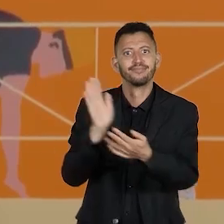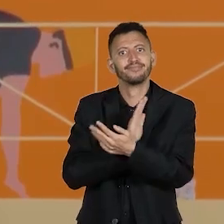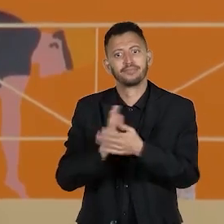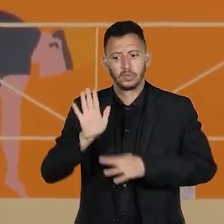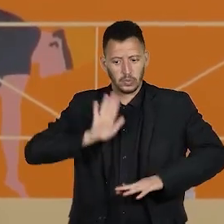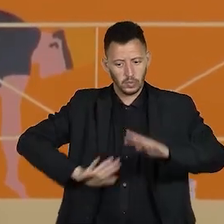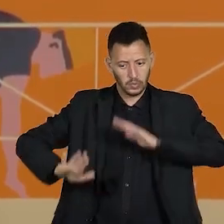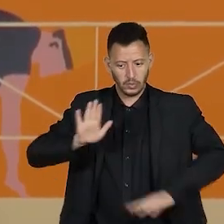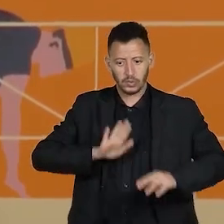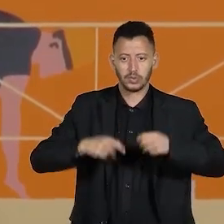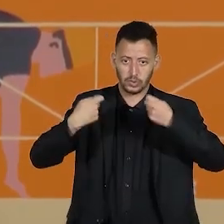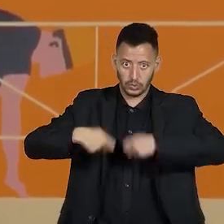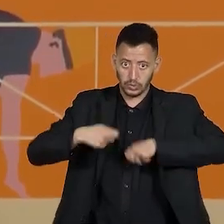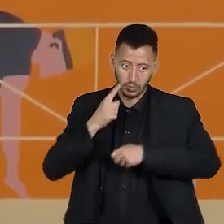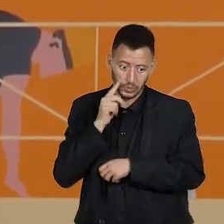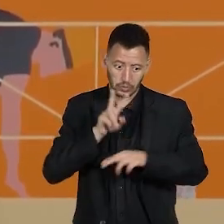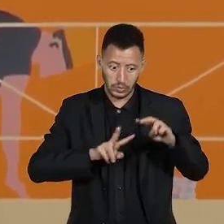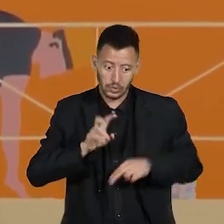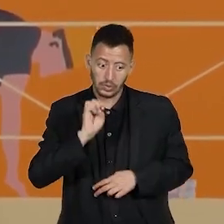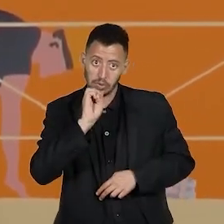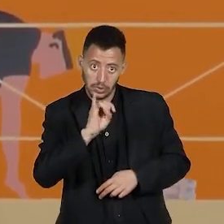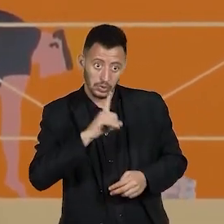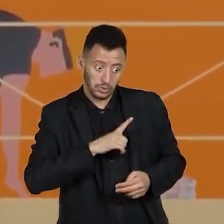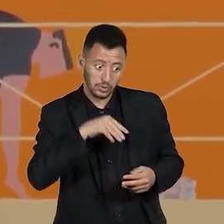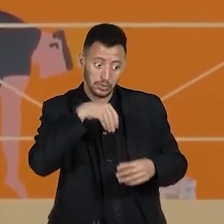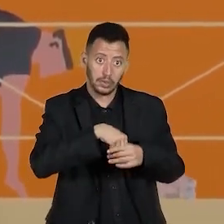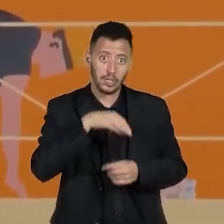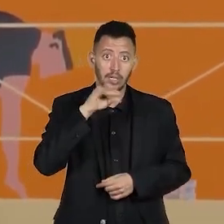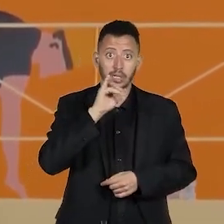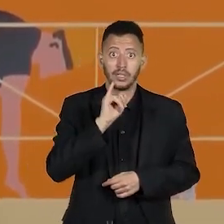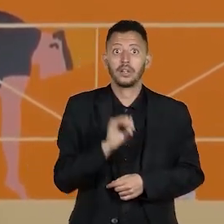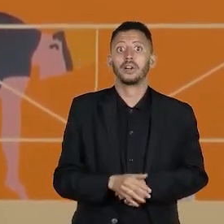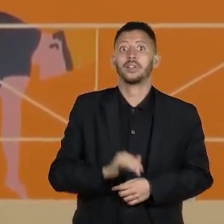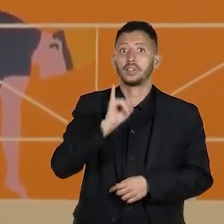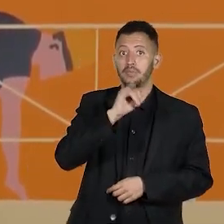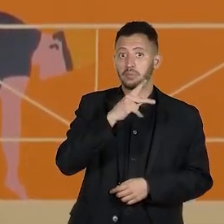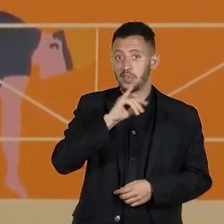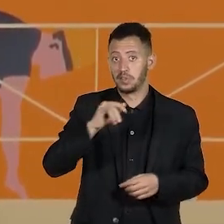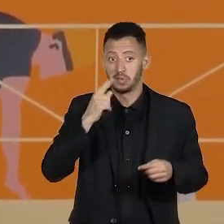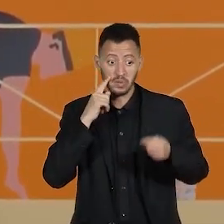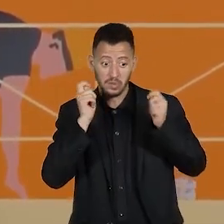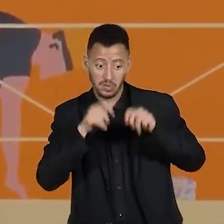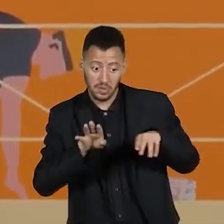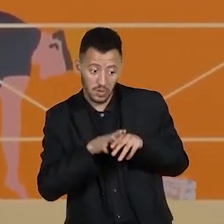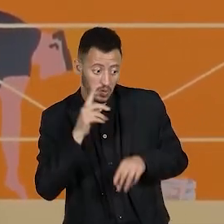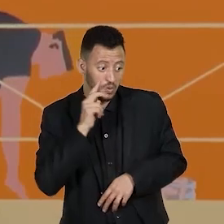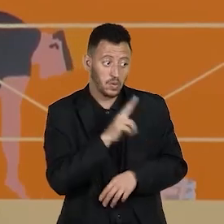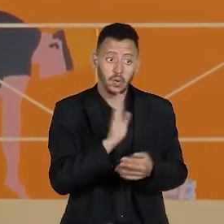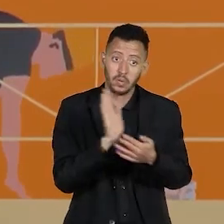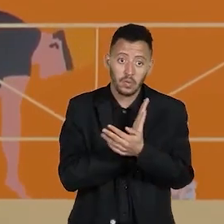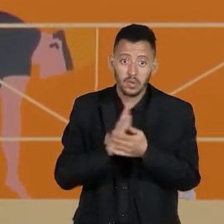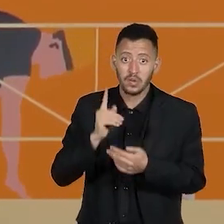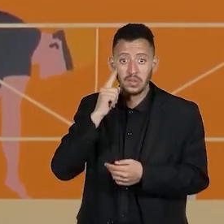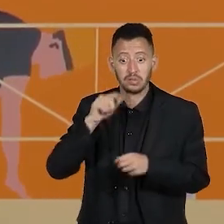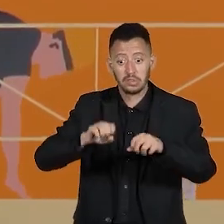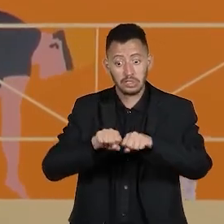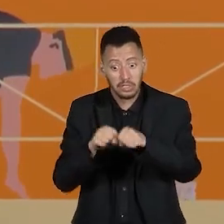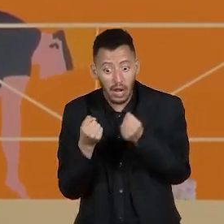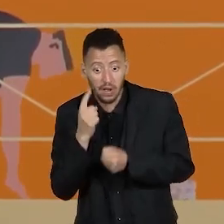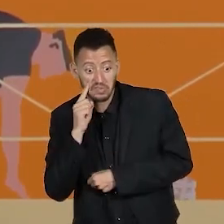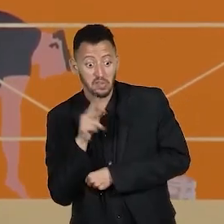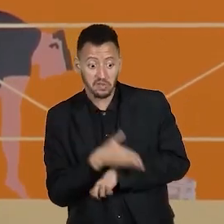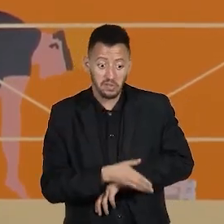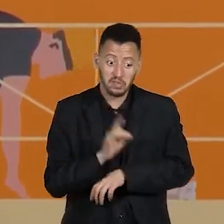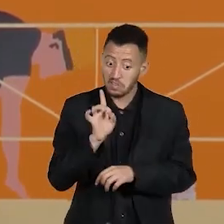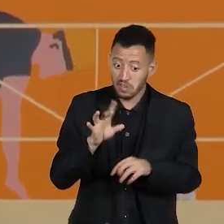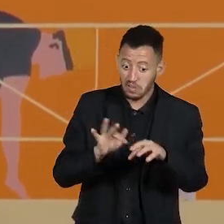ser feito dentro de algumas cautelas. É necessário verificar se realmente ele é o EPI mais adequado, tem que haver reposição se houver qualquer tipo